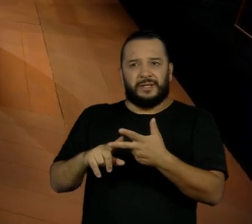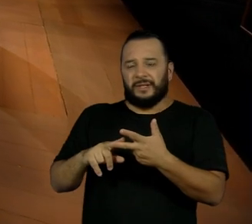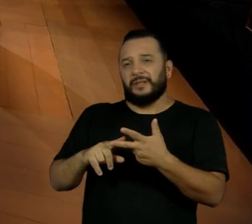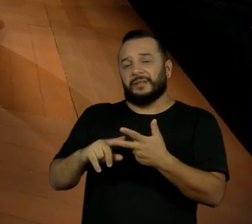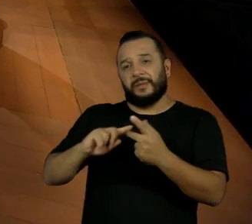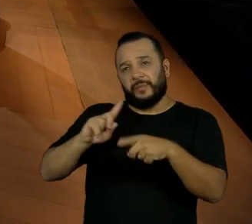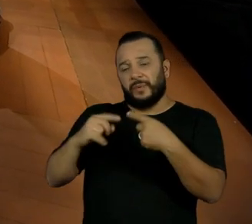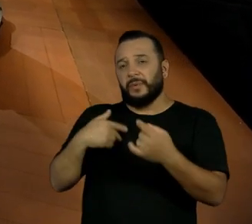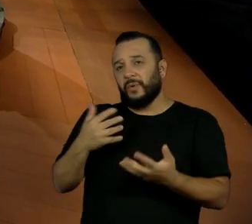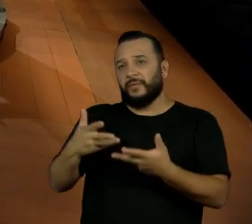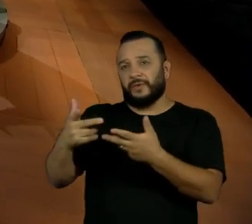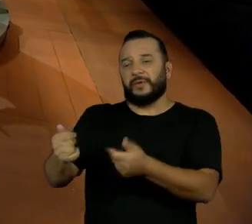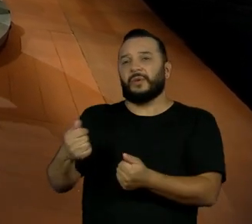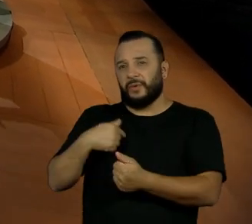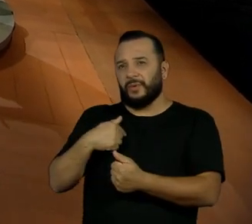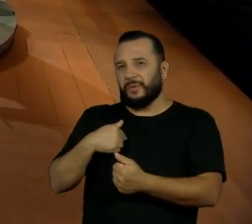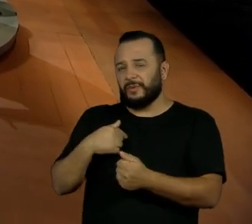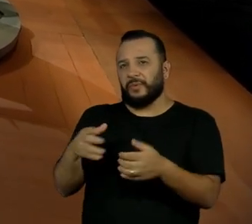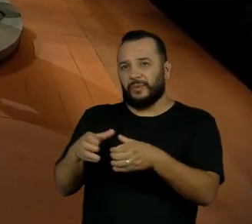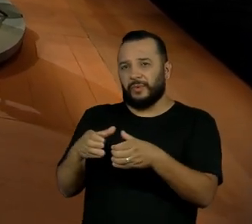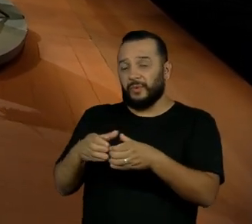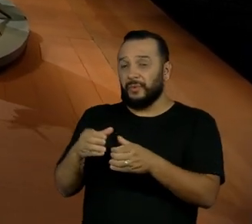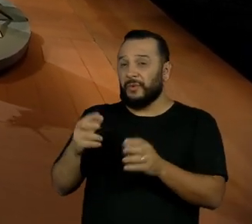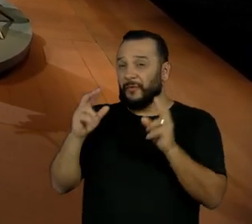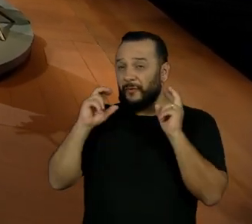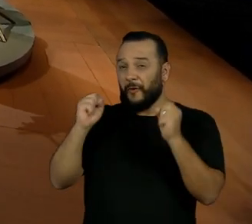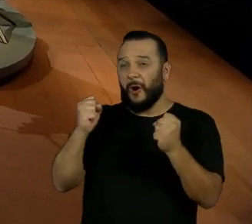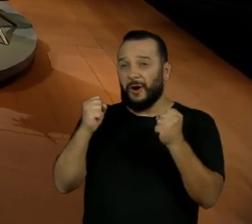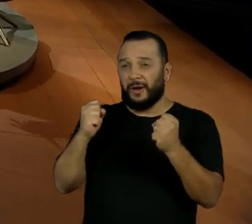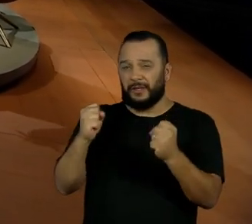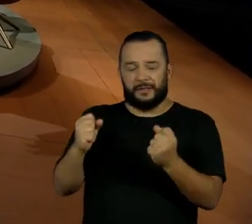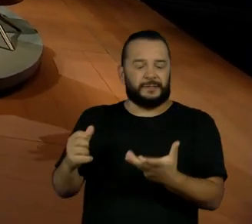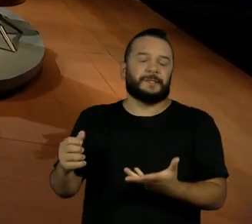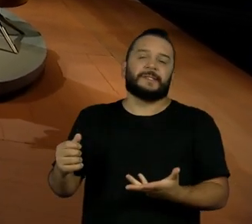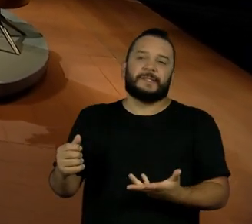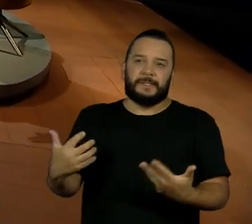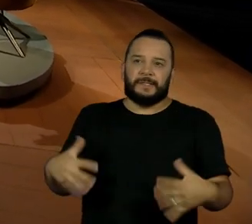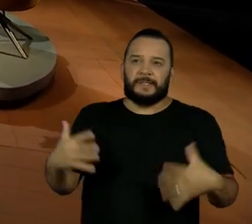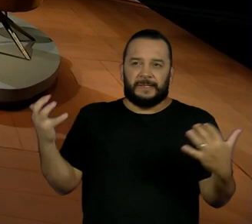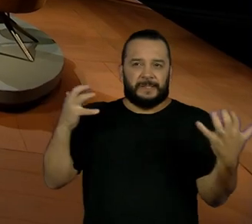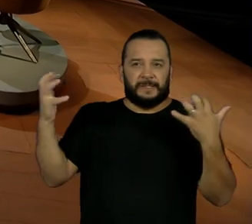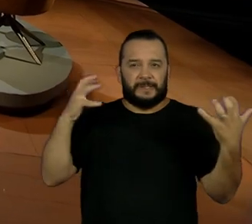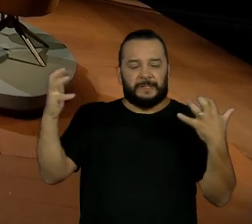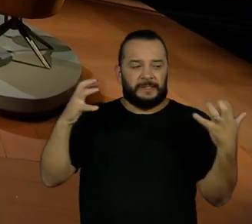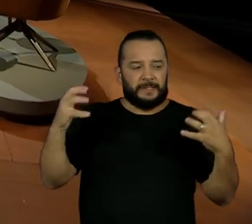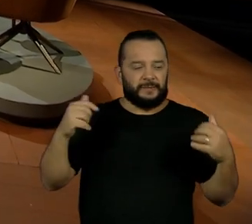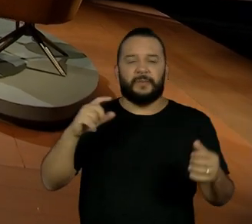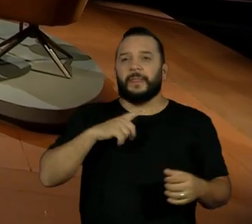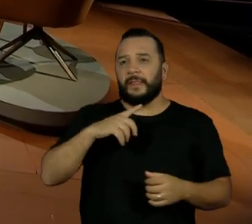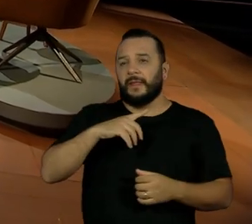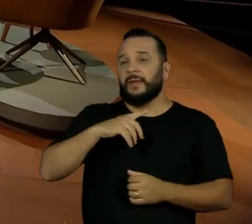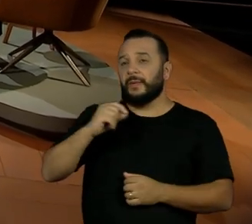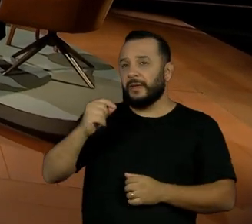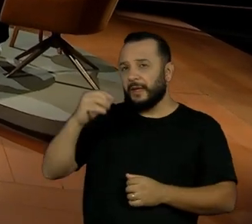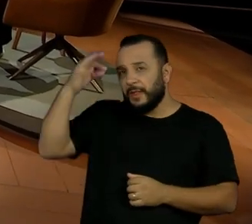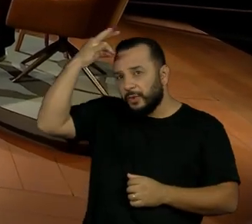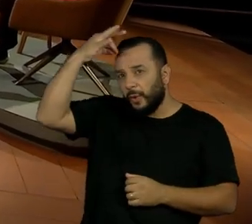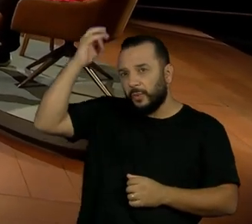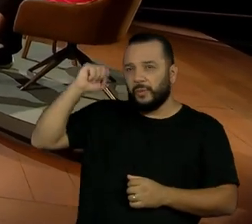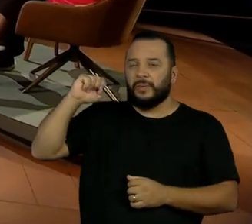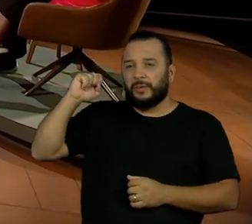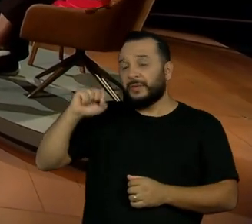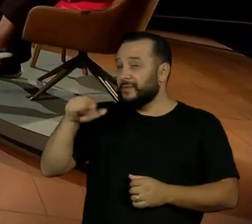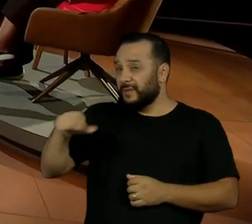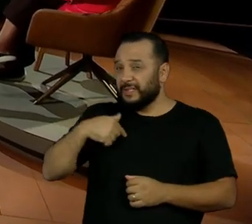que eu falei para minha mãe e agora e minha mãe falou olha Paulinha eu acho que você tem o dom não quero ver você depois sentada